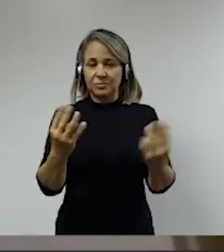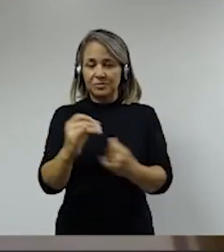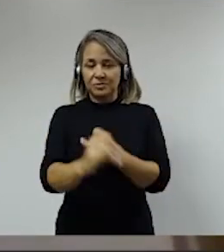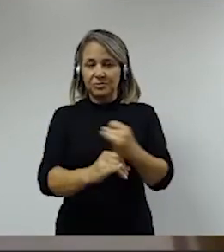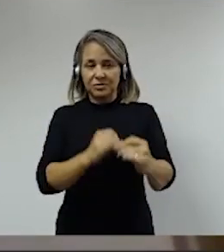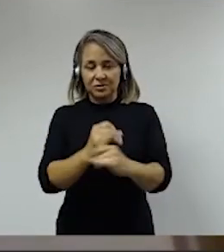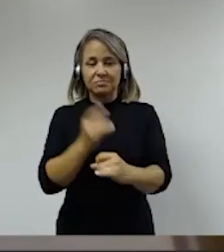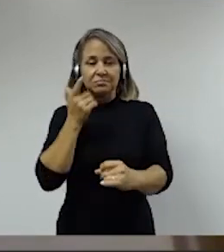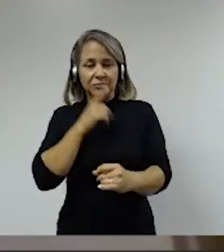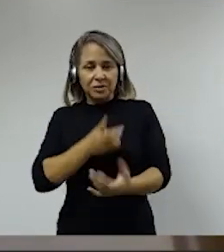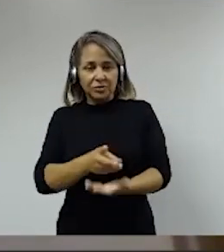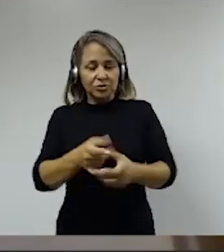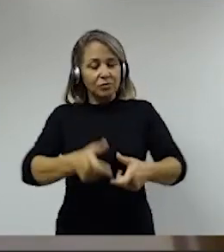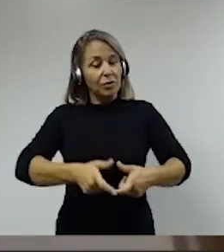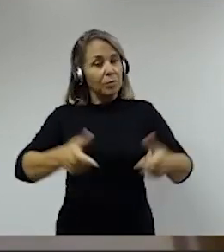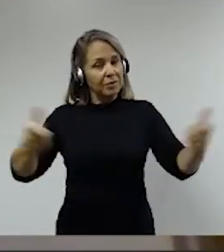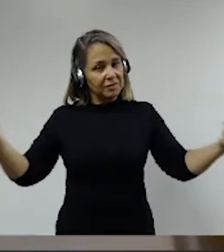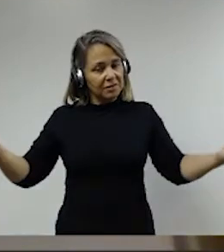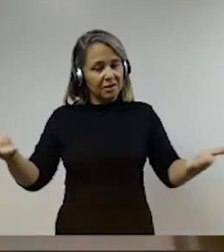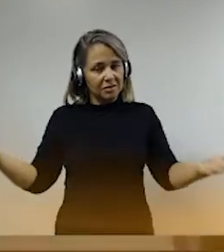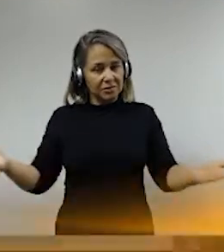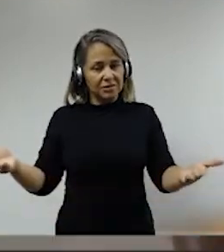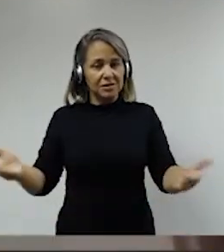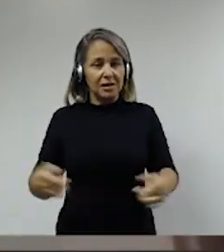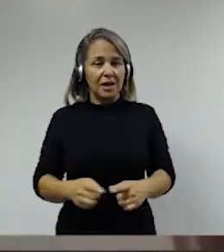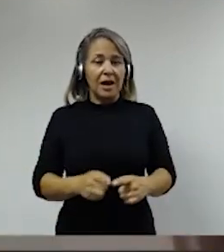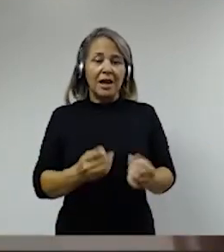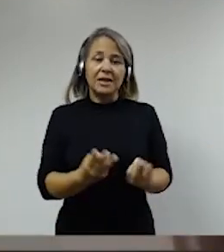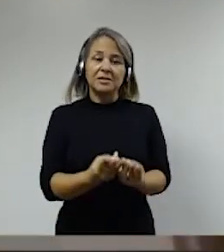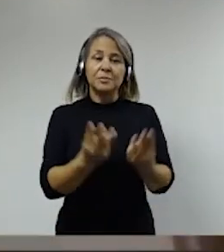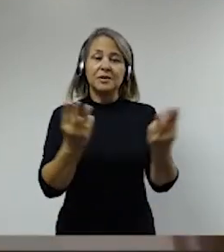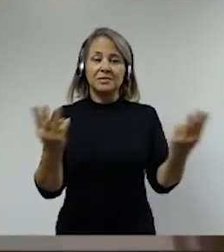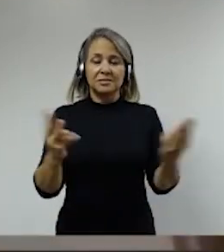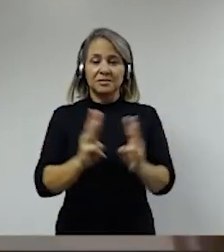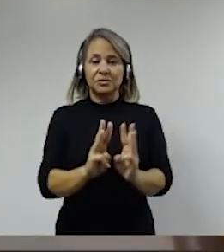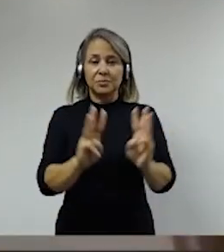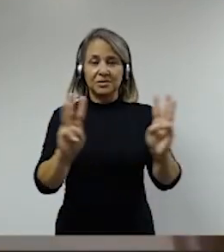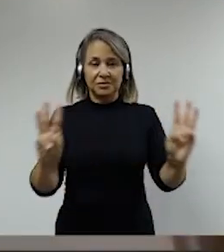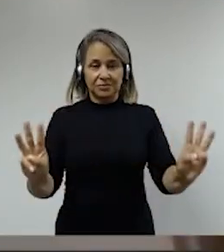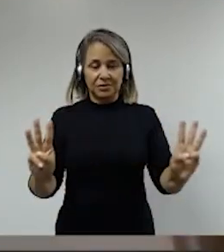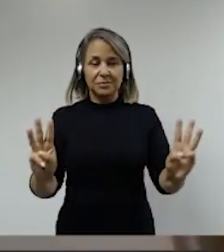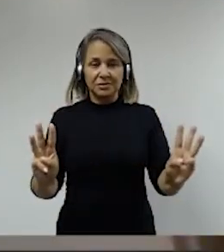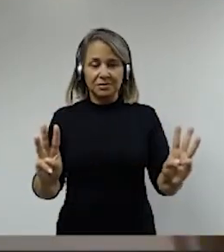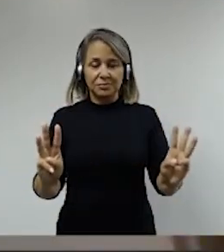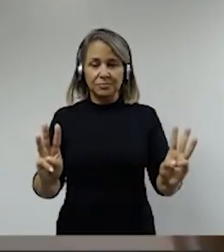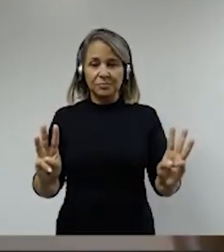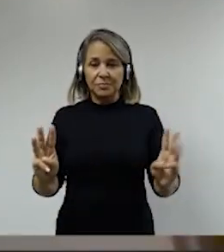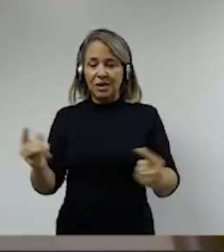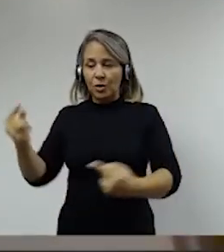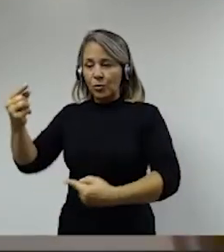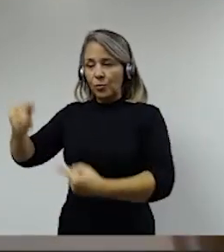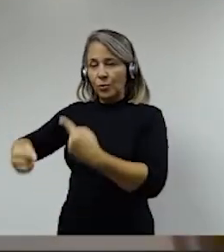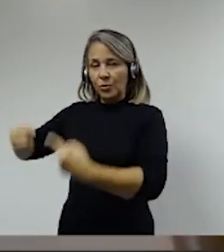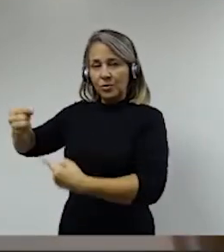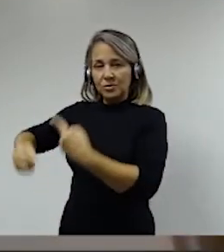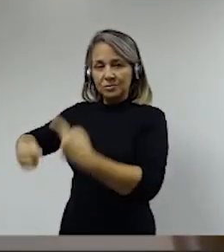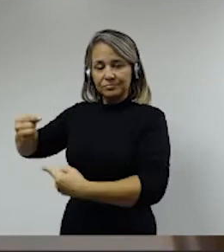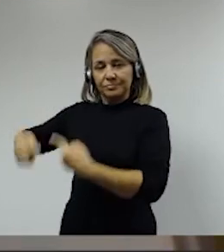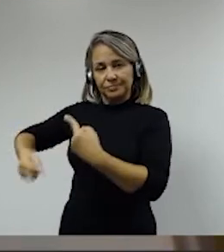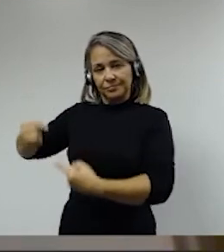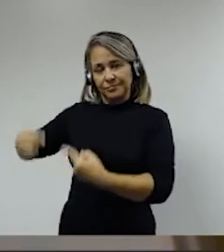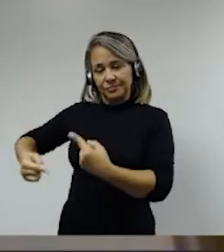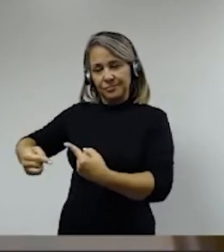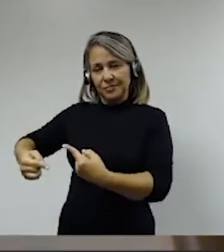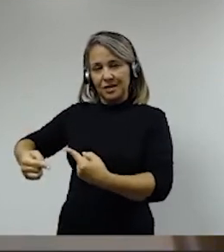vai continuar, vai só aumentar, né? Essas plataformas concorrem entre si